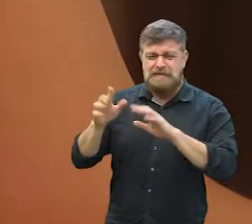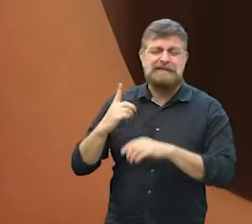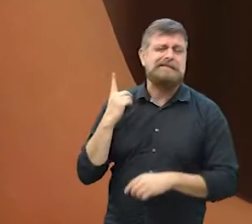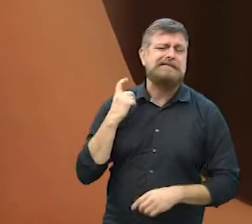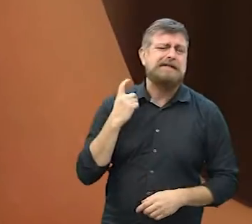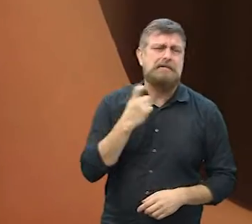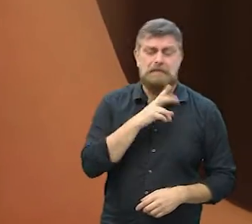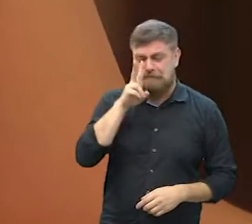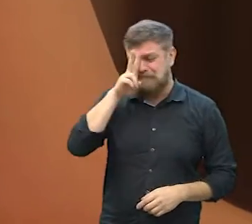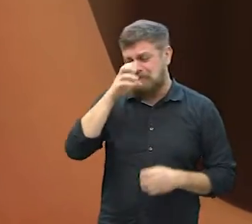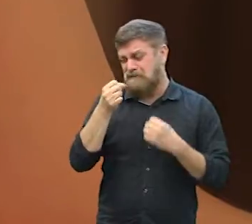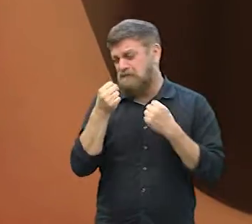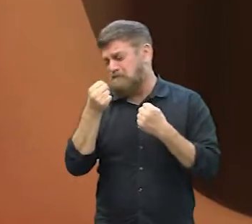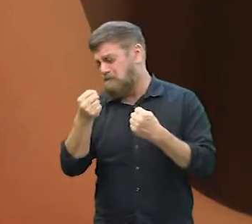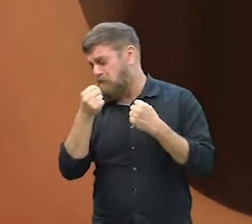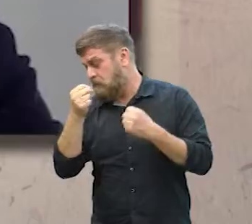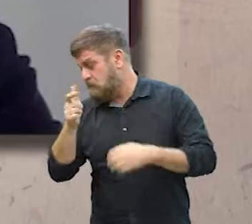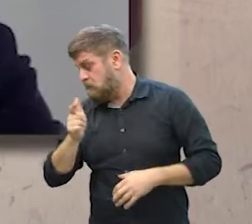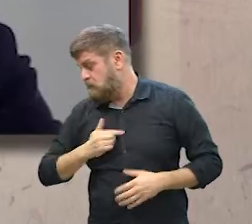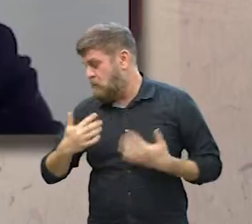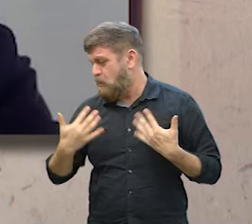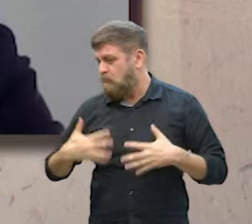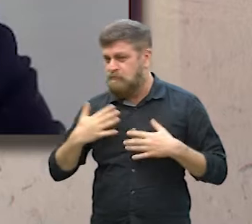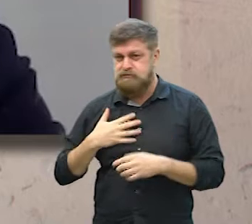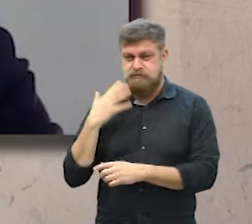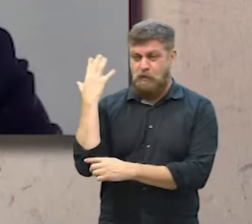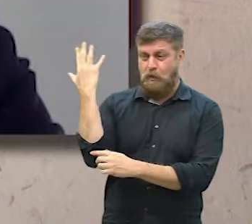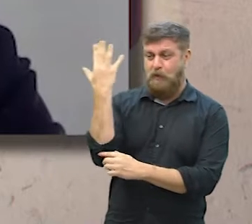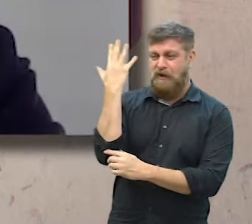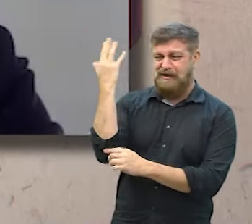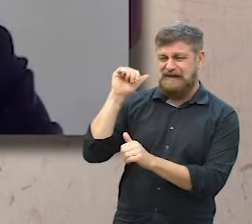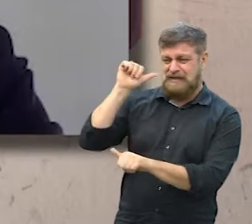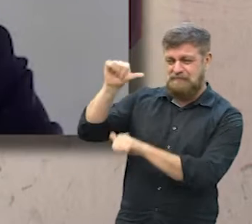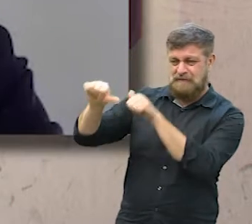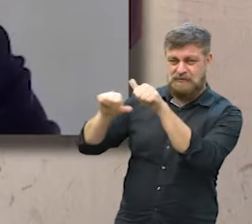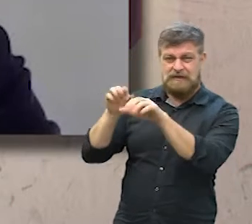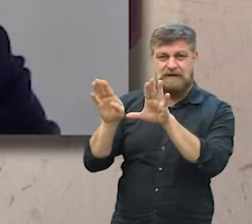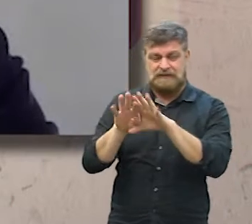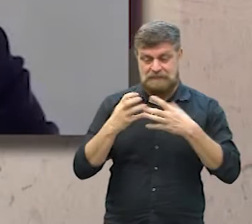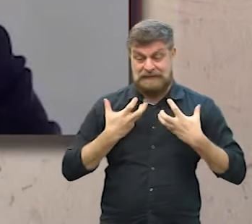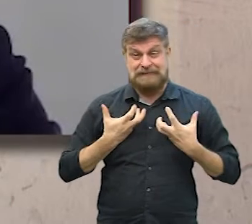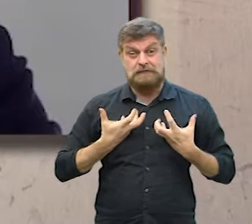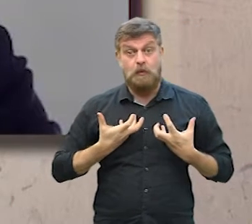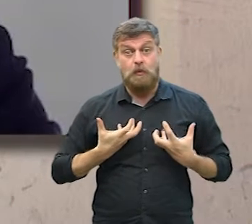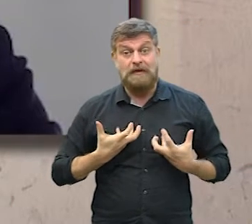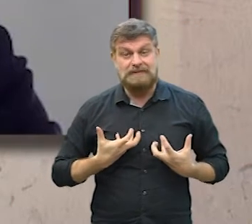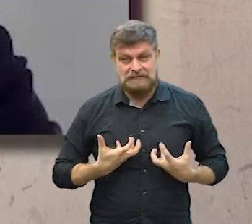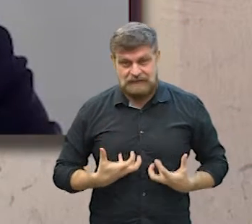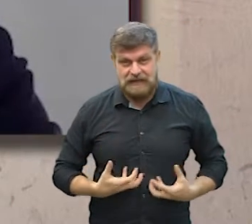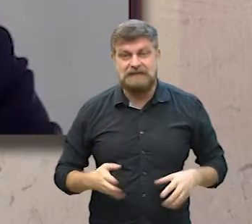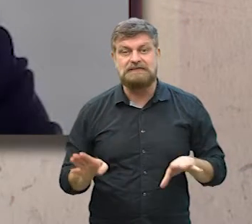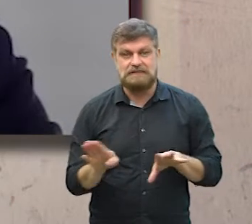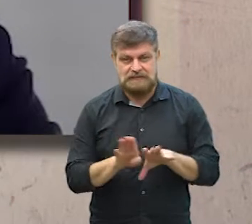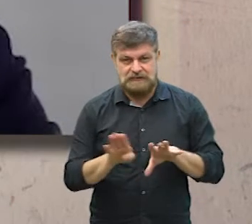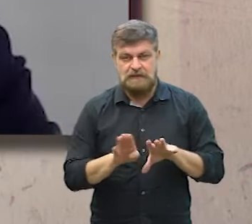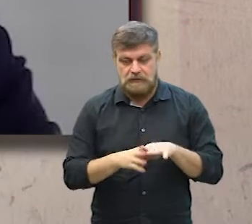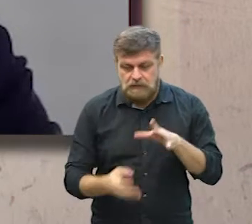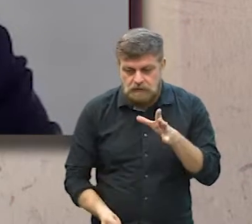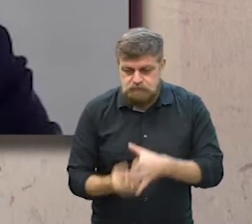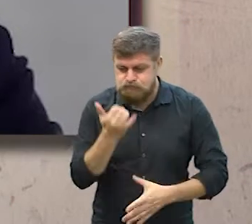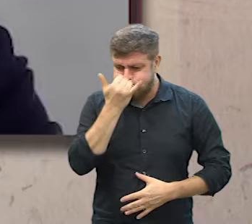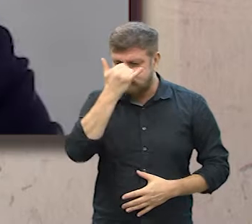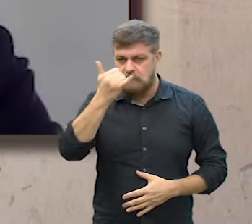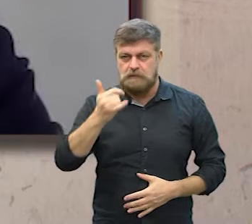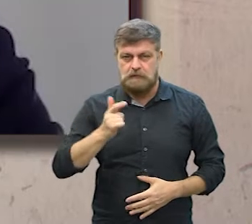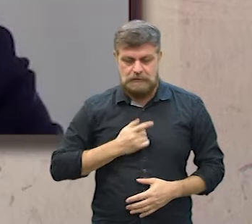exemplo, um perfume, um cheiro de detergente, mudança de temperatura brusca, o estresse. Então, esses outros fatores também podem desencadear a